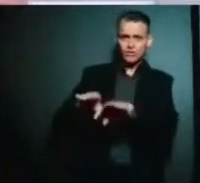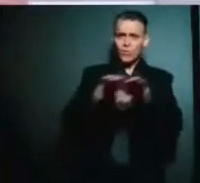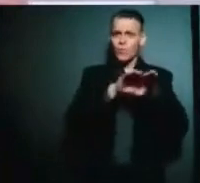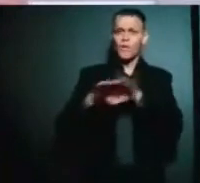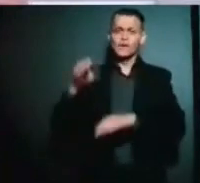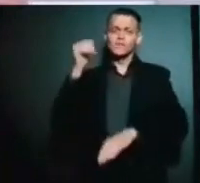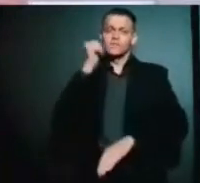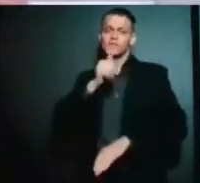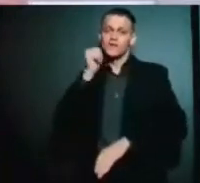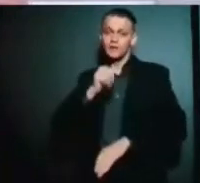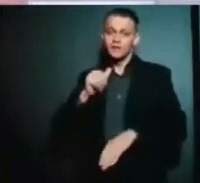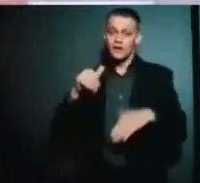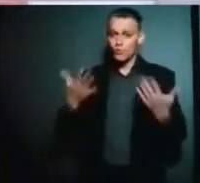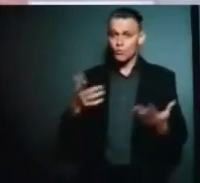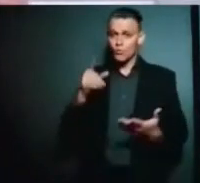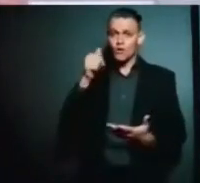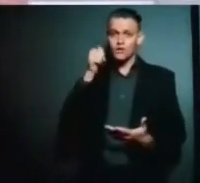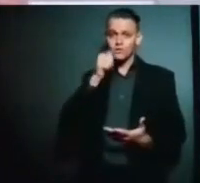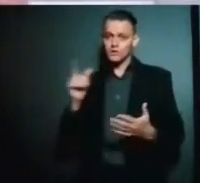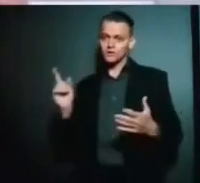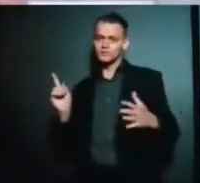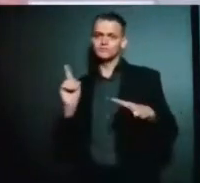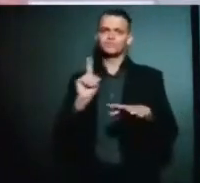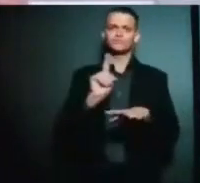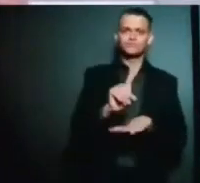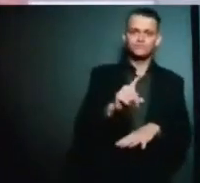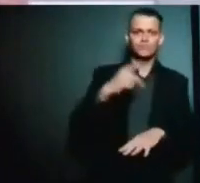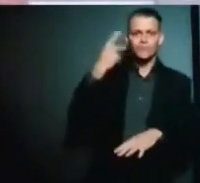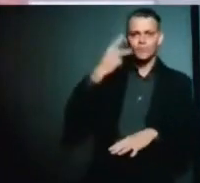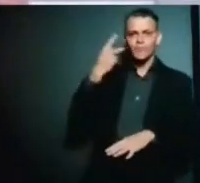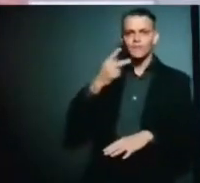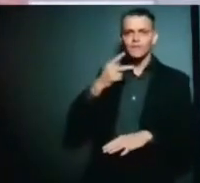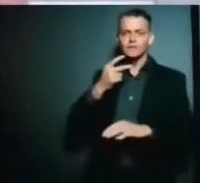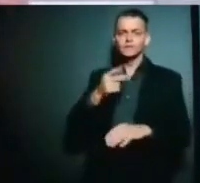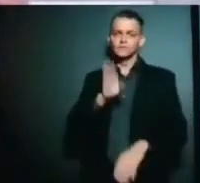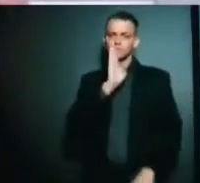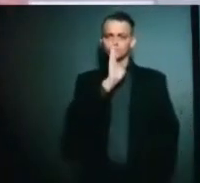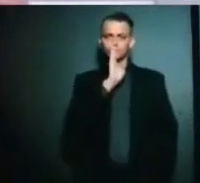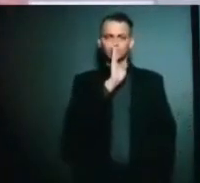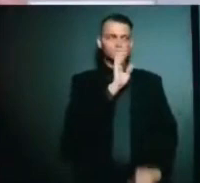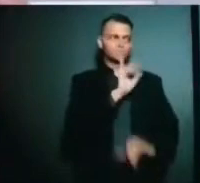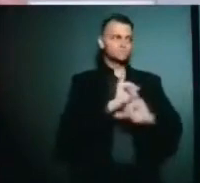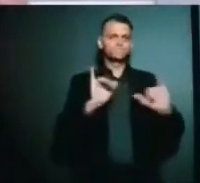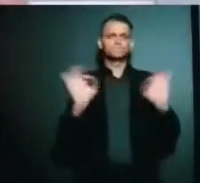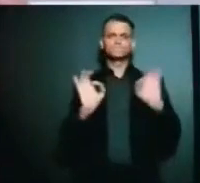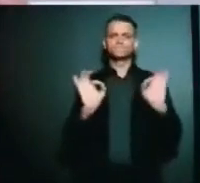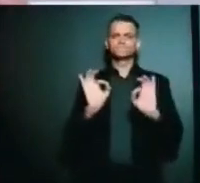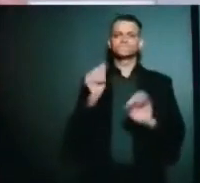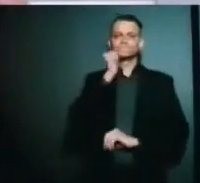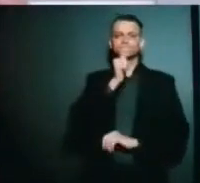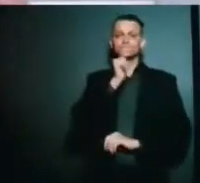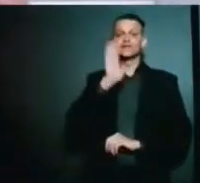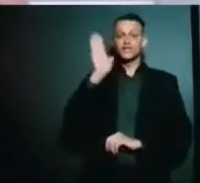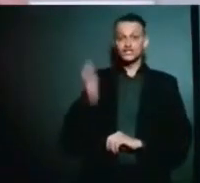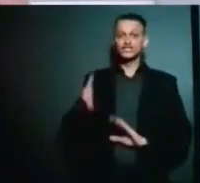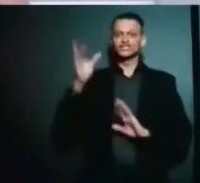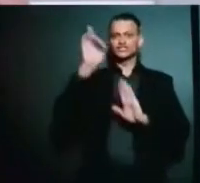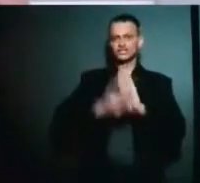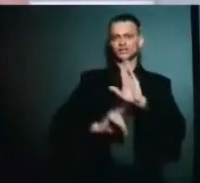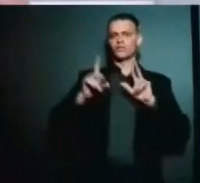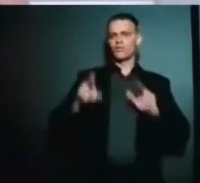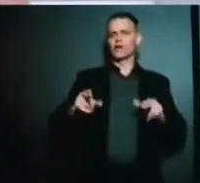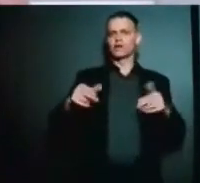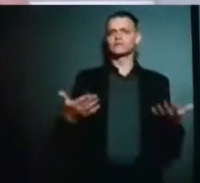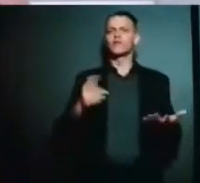mulheres, quando ela chega no parlamento, ela não conta para ninguém, mas as mulheres já têm direitos iguais. Então,